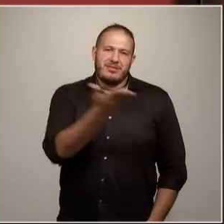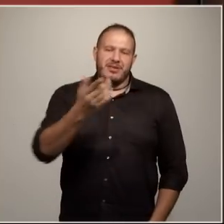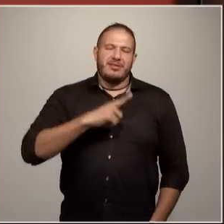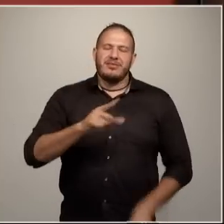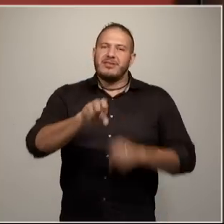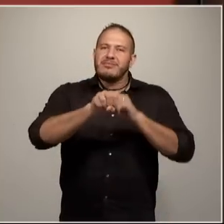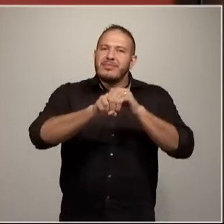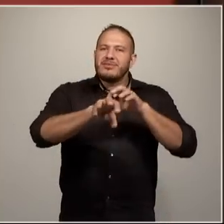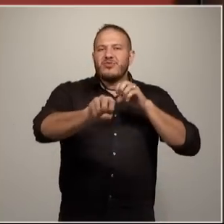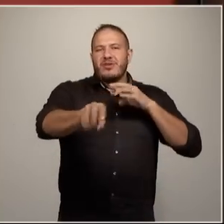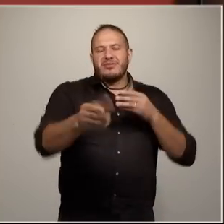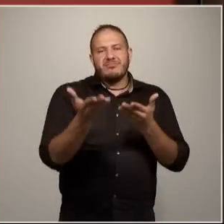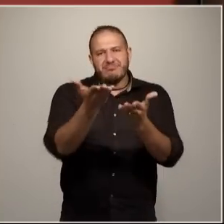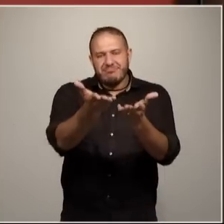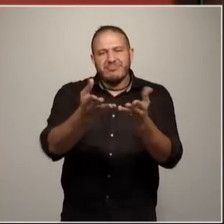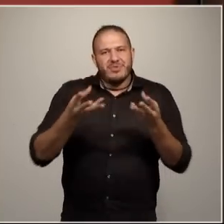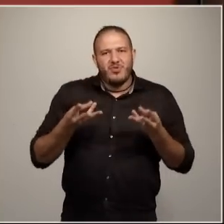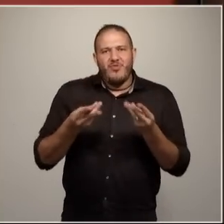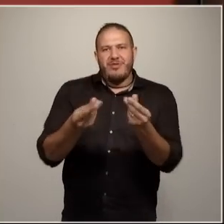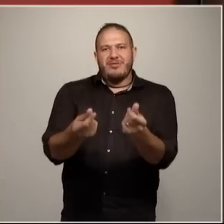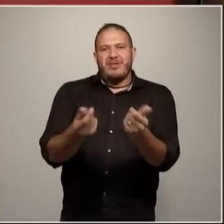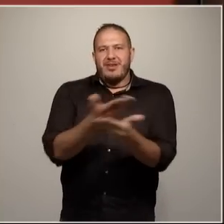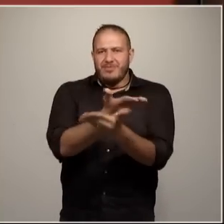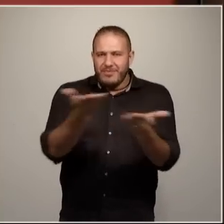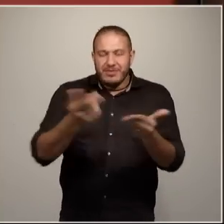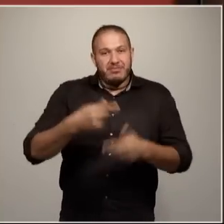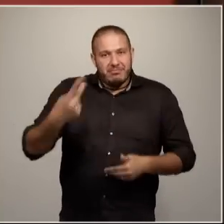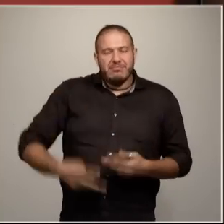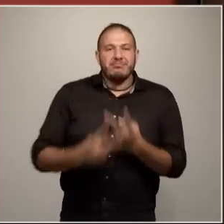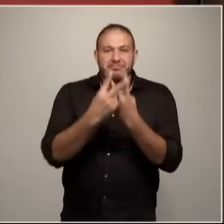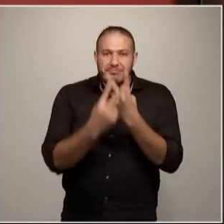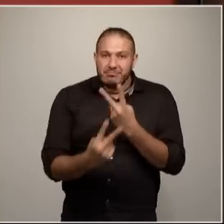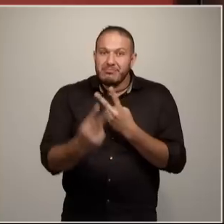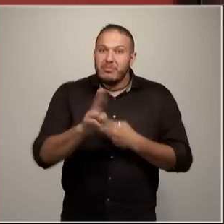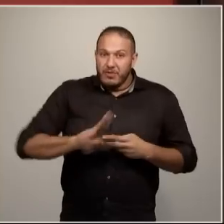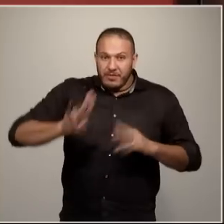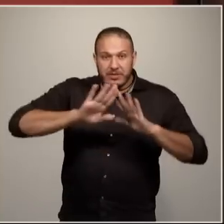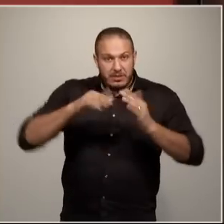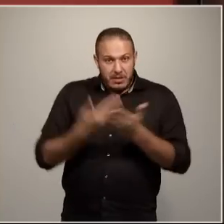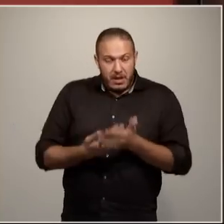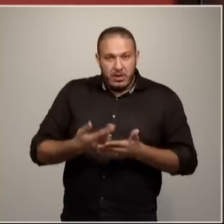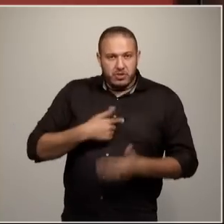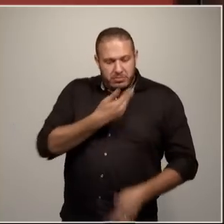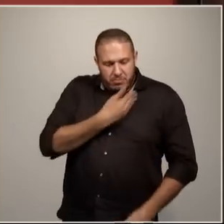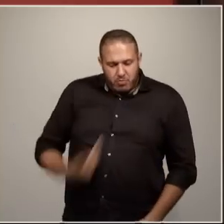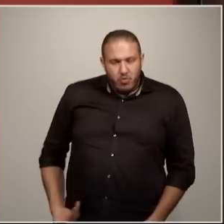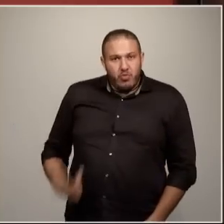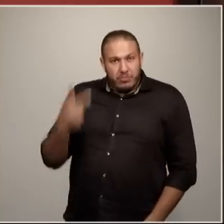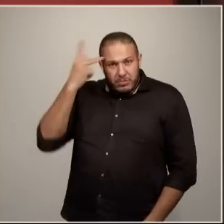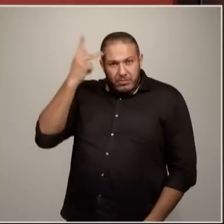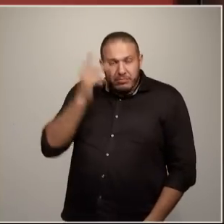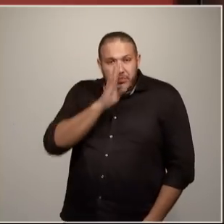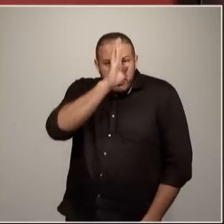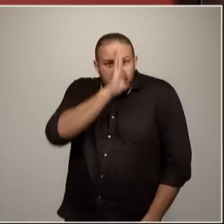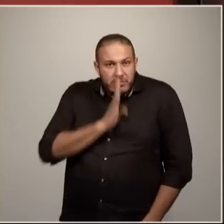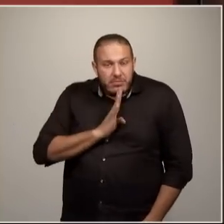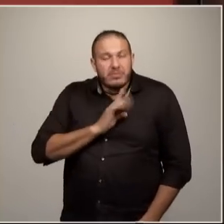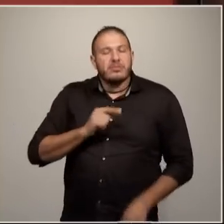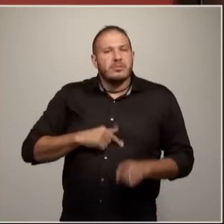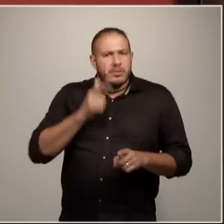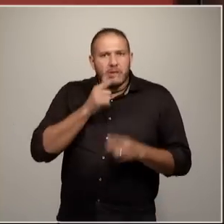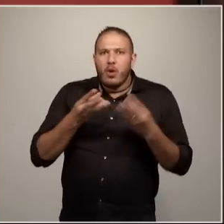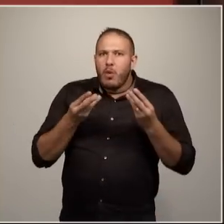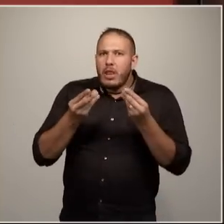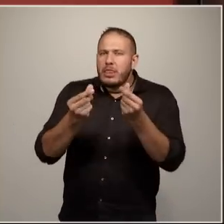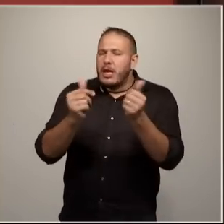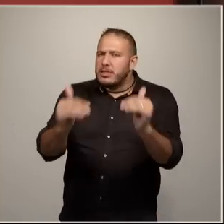educação à distância de qualidade numa universidade estadual, paulista, pública, gratuita e com um nível de